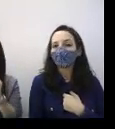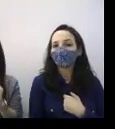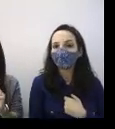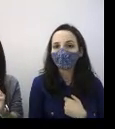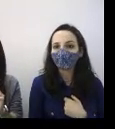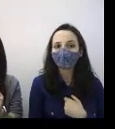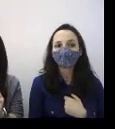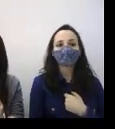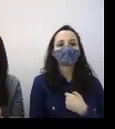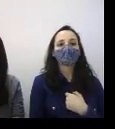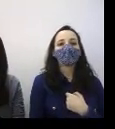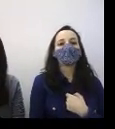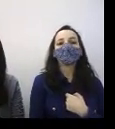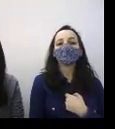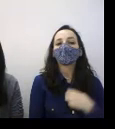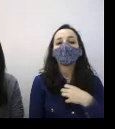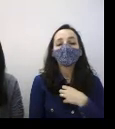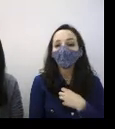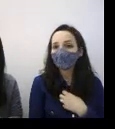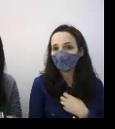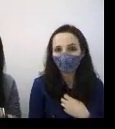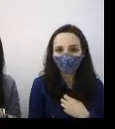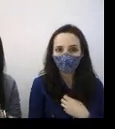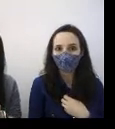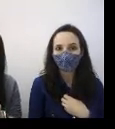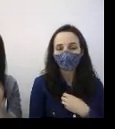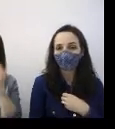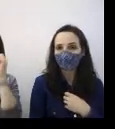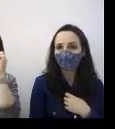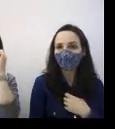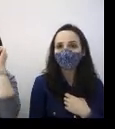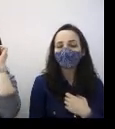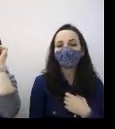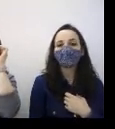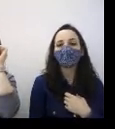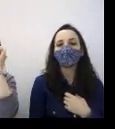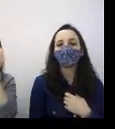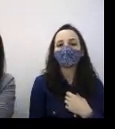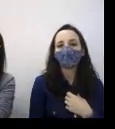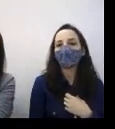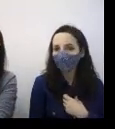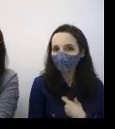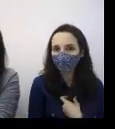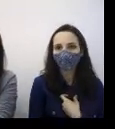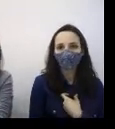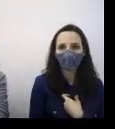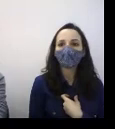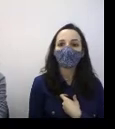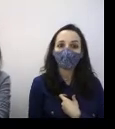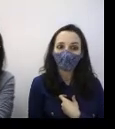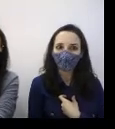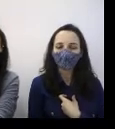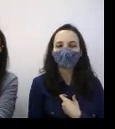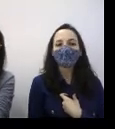normal do ser humano. É uma reação comum diante dos problemas da vida. Então, eu posso me sentir